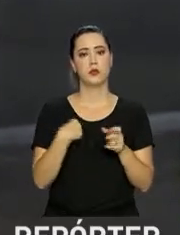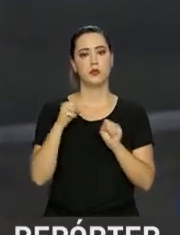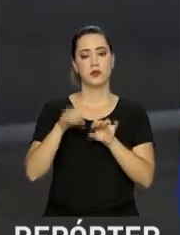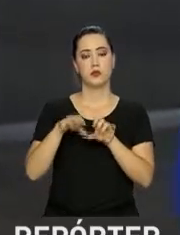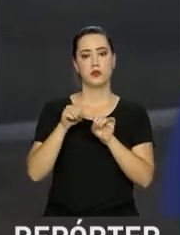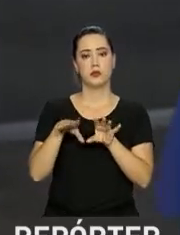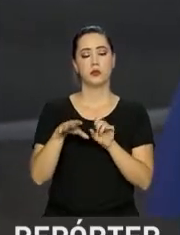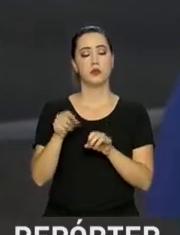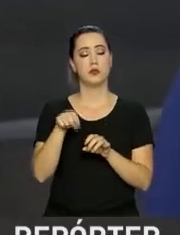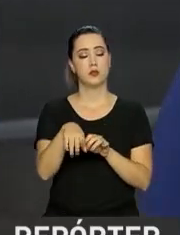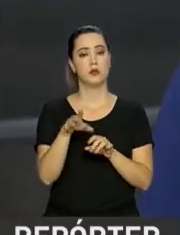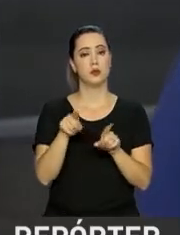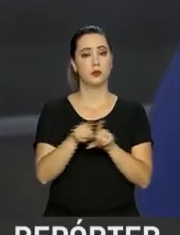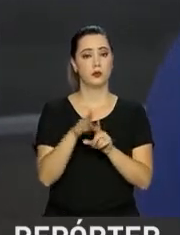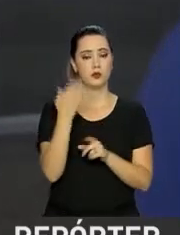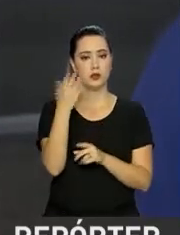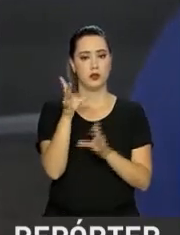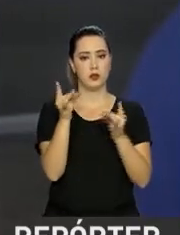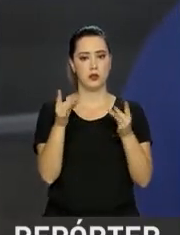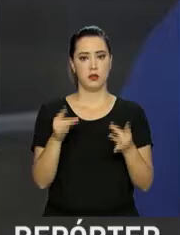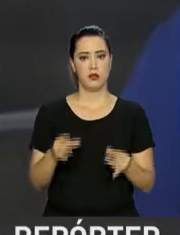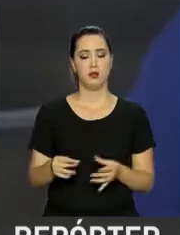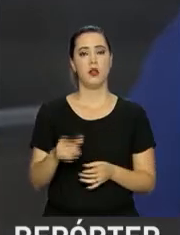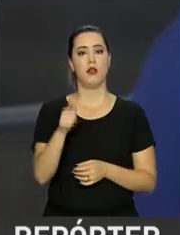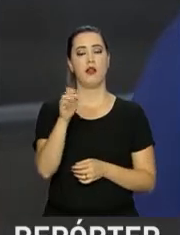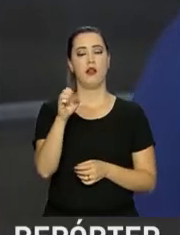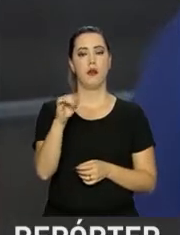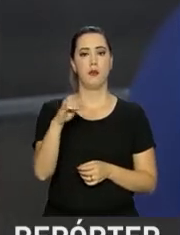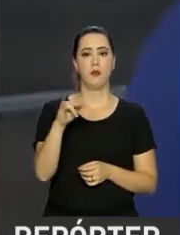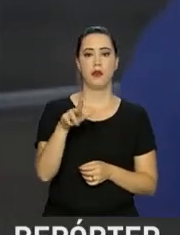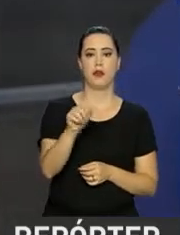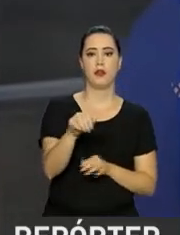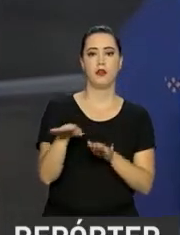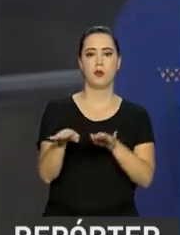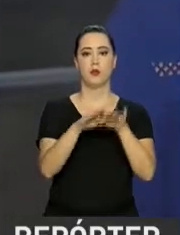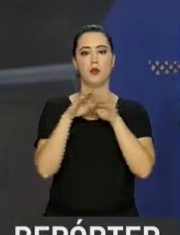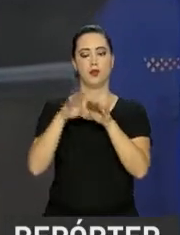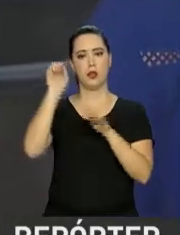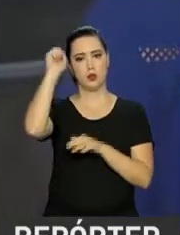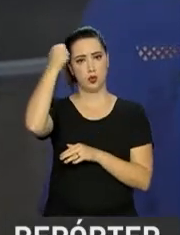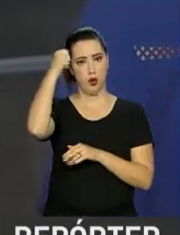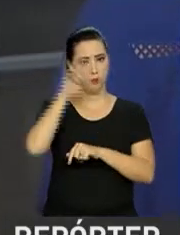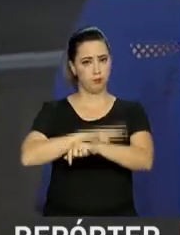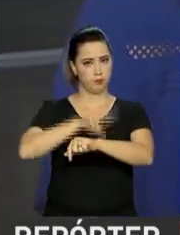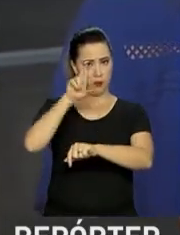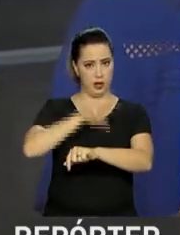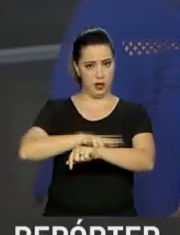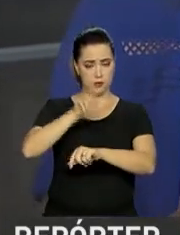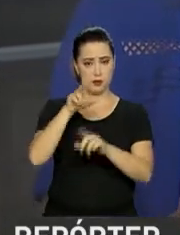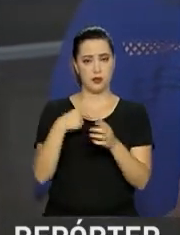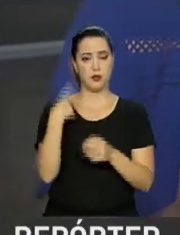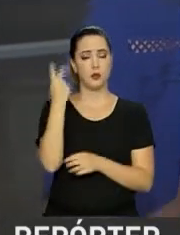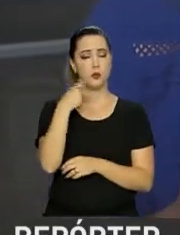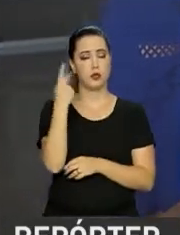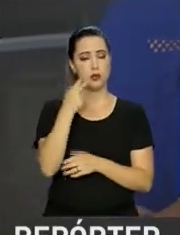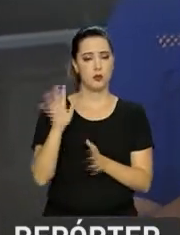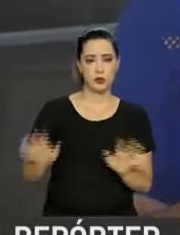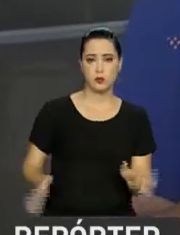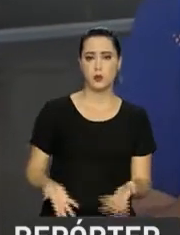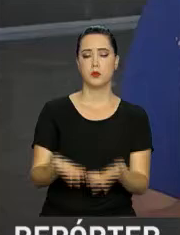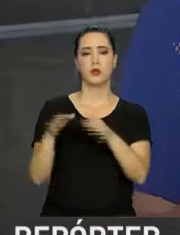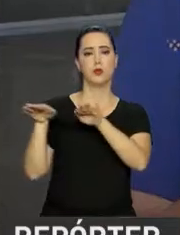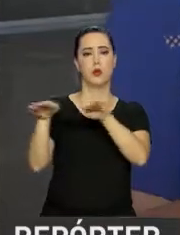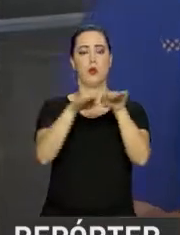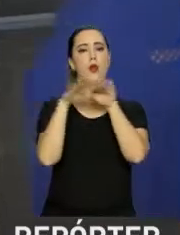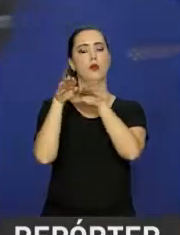detalhes é a gabriela cruz da silva coordenadora geral de promoção da igualdade racial da secretaria nacional de políticas de promoção da igualdade